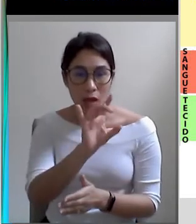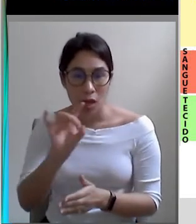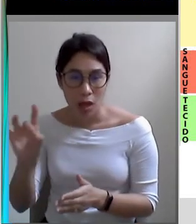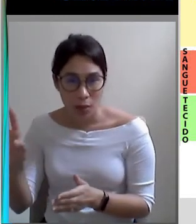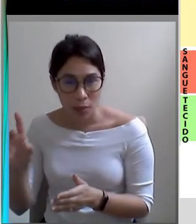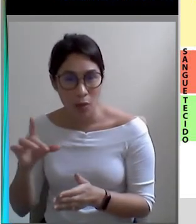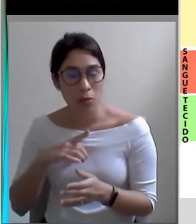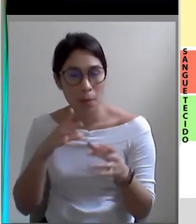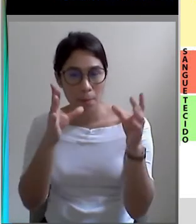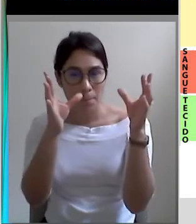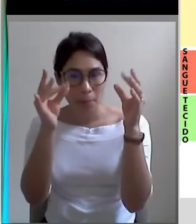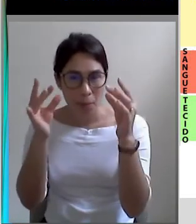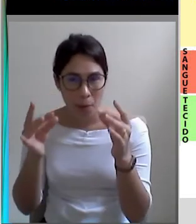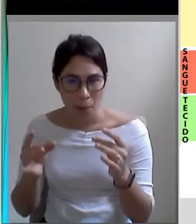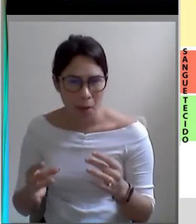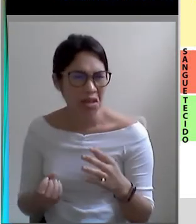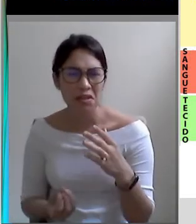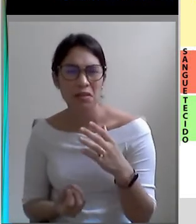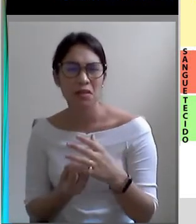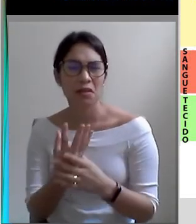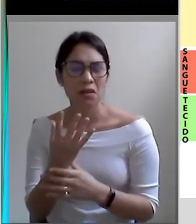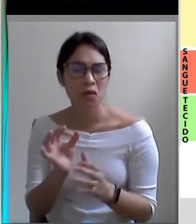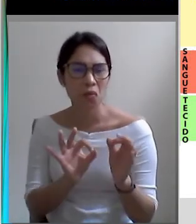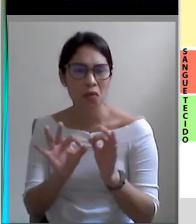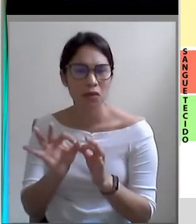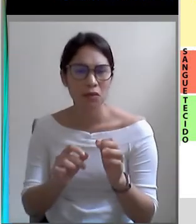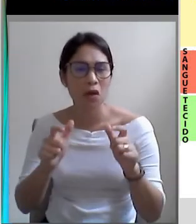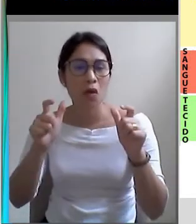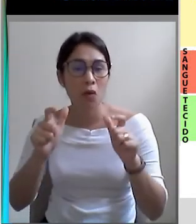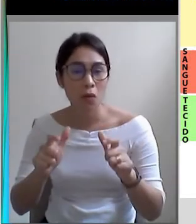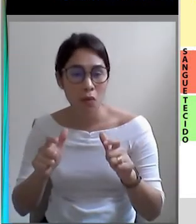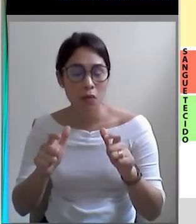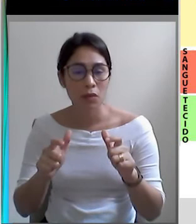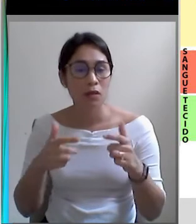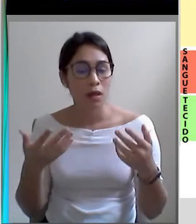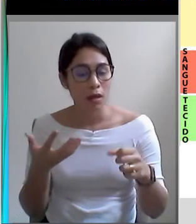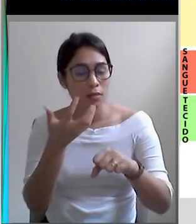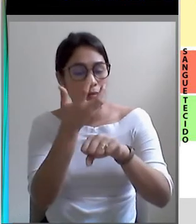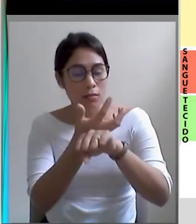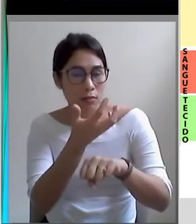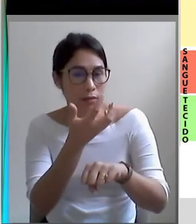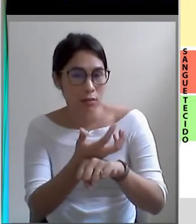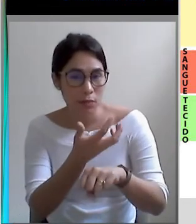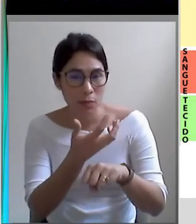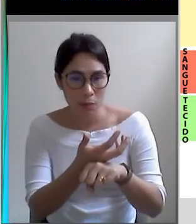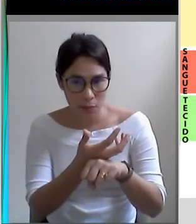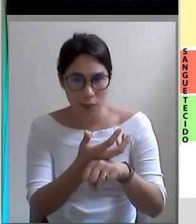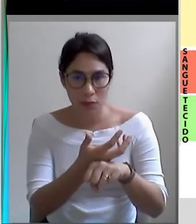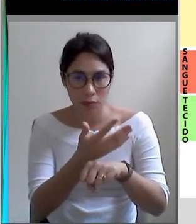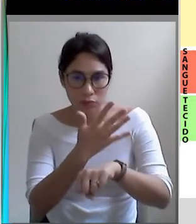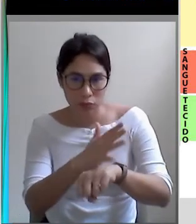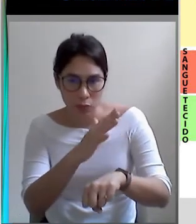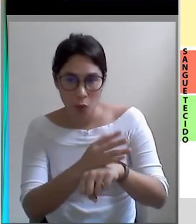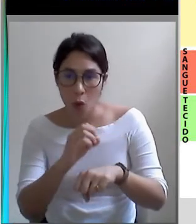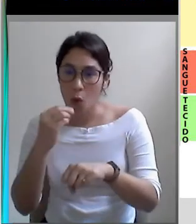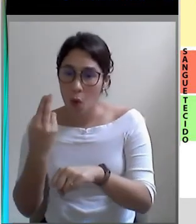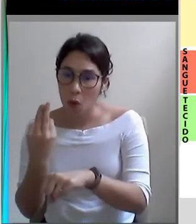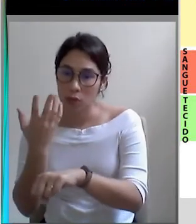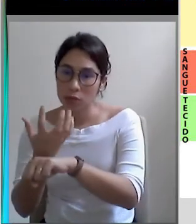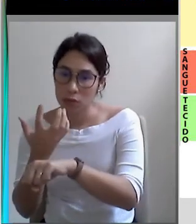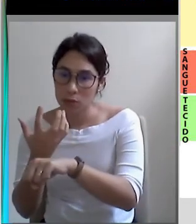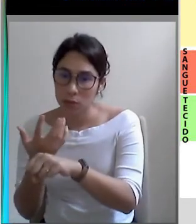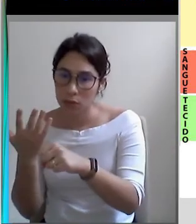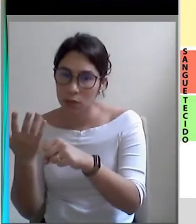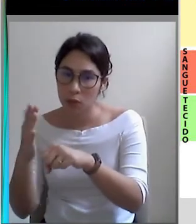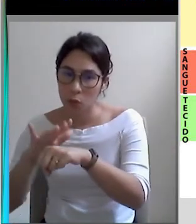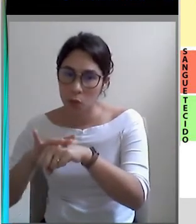os estágios de diferenciação das células que compõem o sangue. Observa-se que nos estágios de